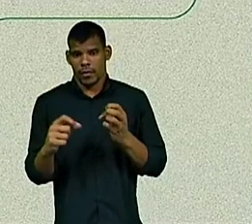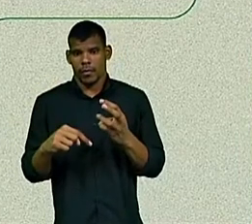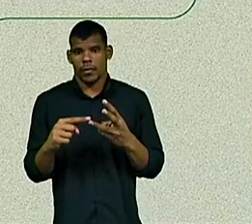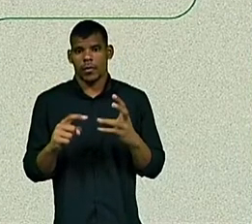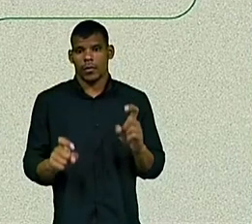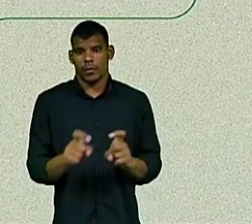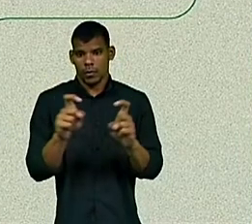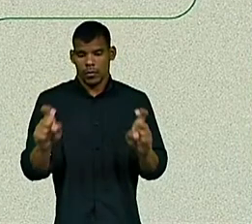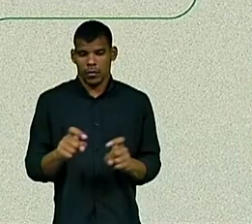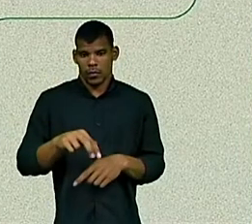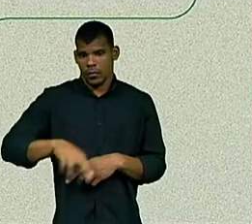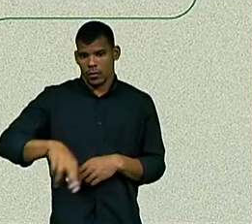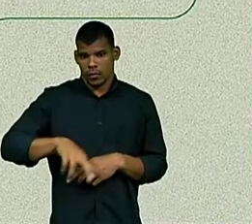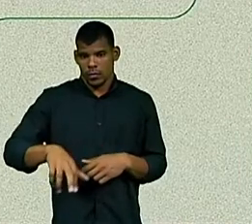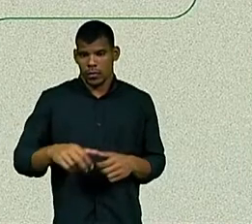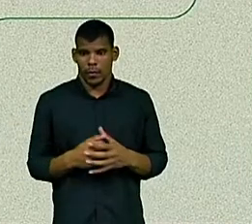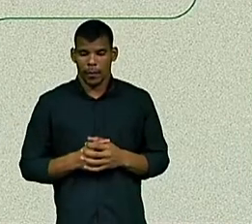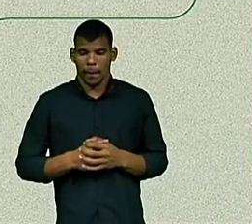terminando